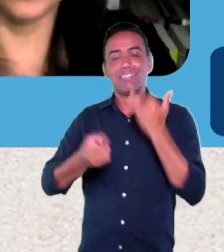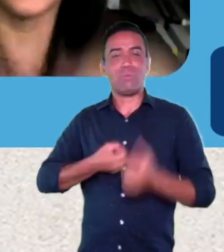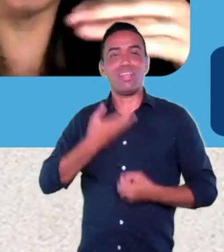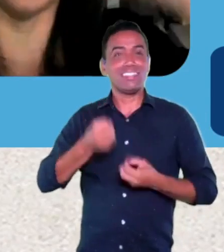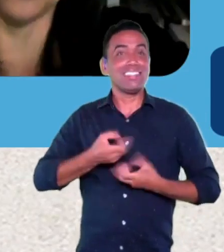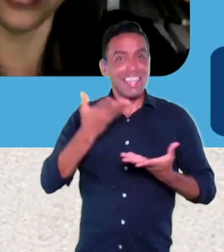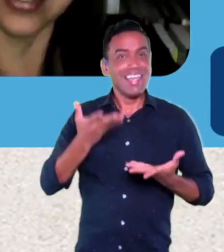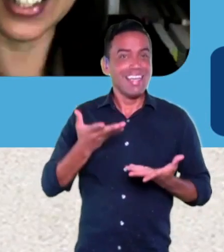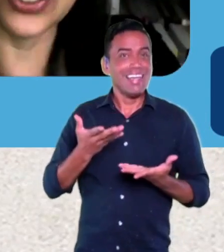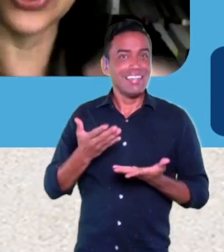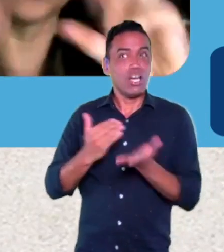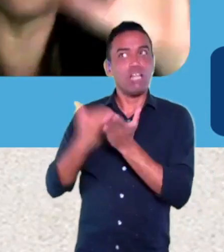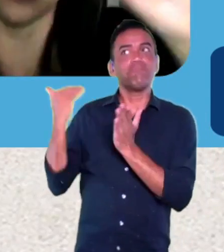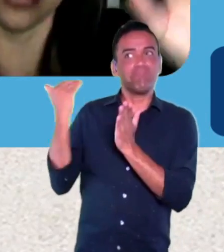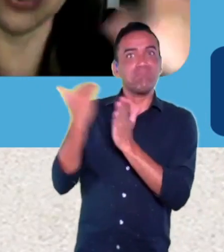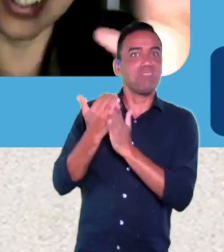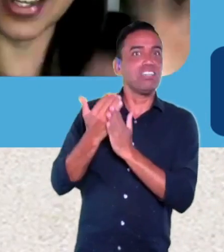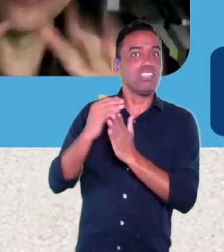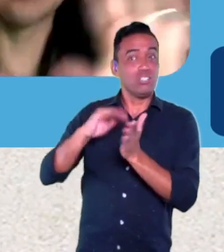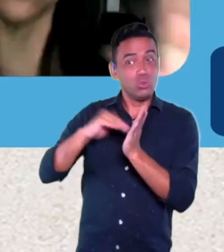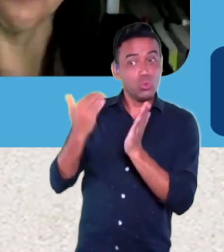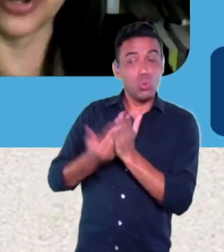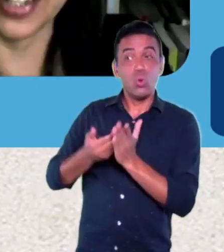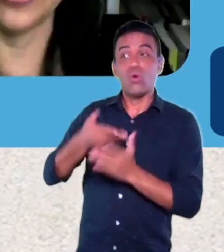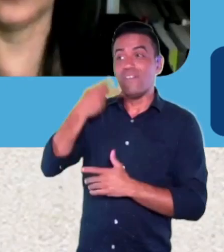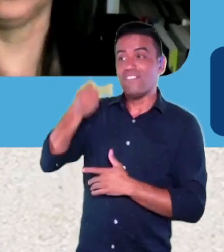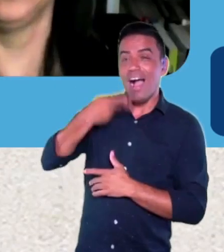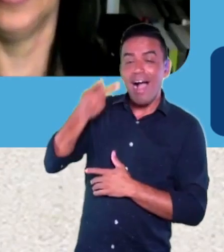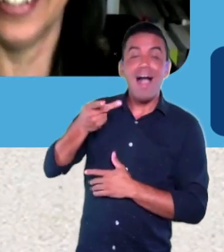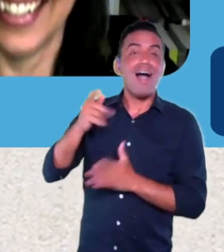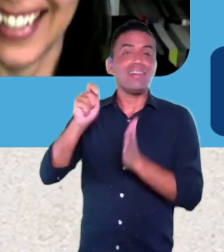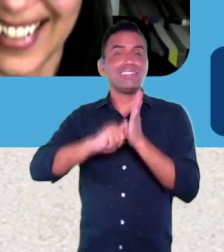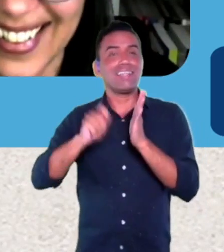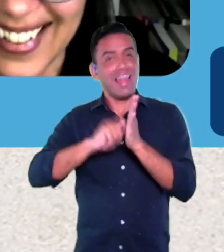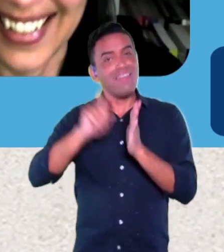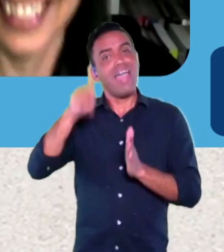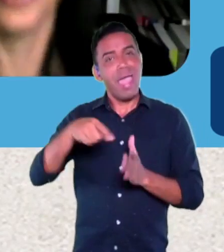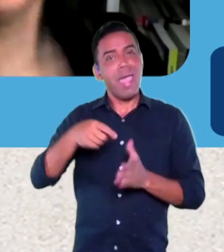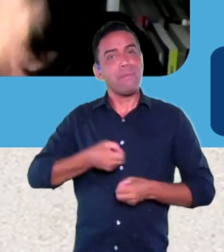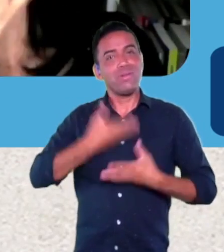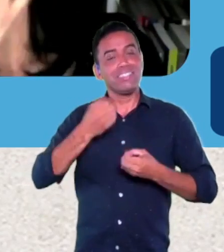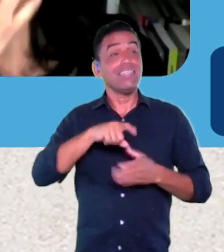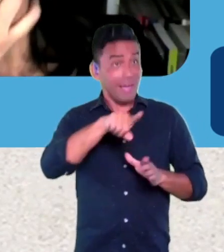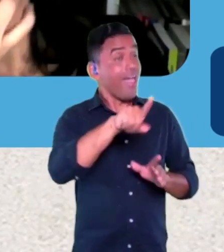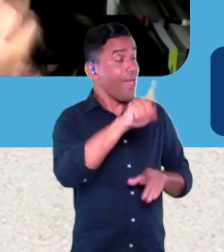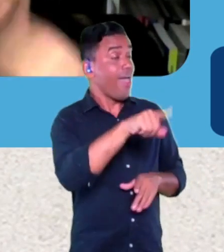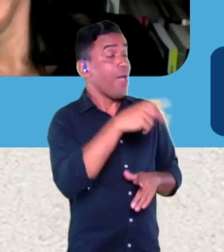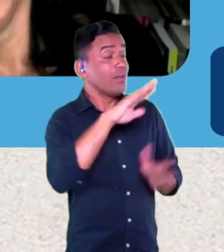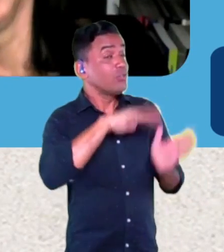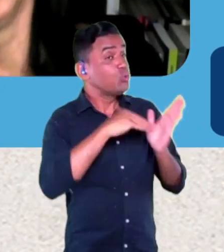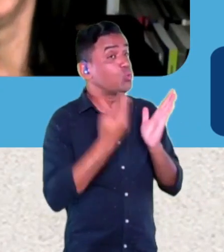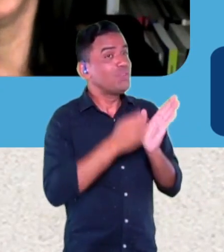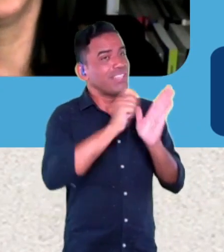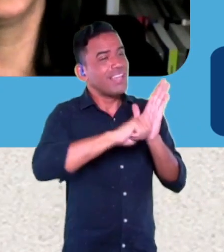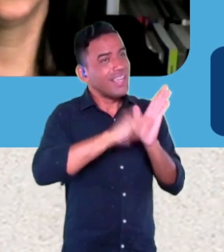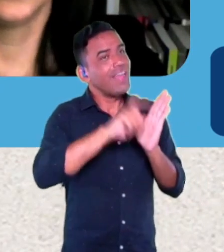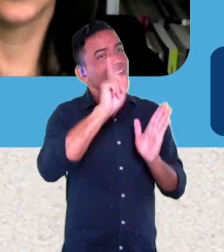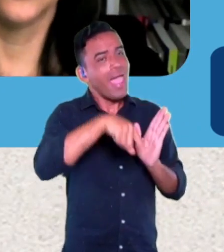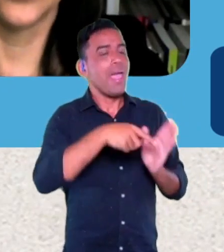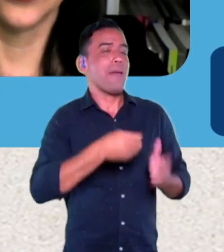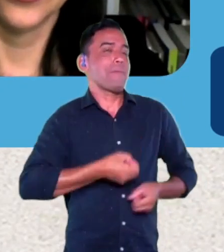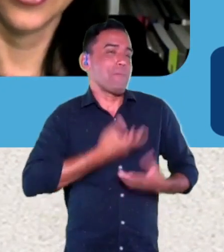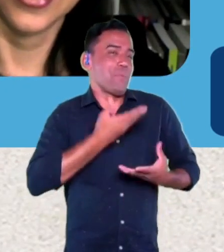Já cheguei nesse nível aí, né? Tudo que eu falava, escrever... Olha, tá vendo? Tudo que você escreve é poesia, viu?